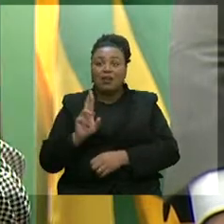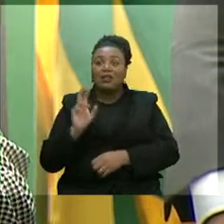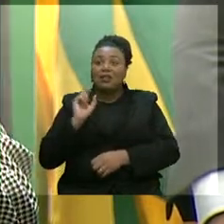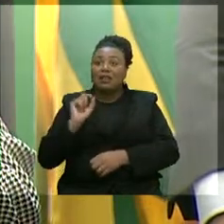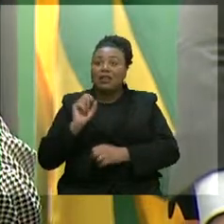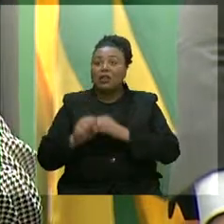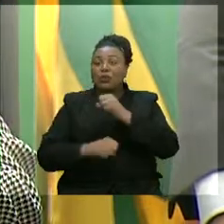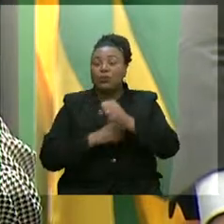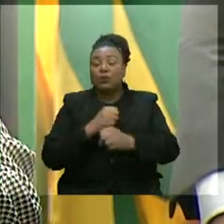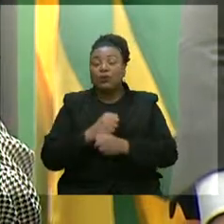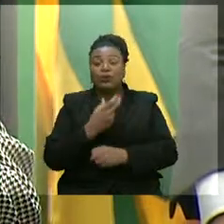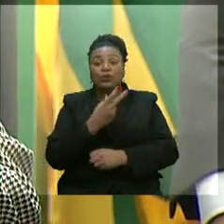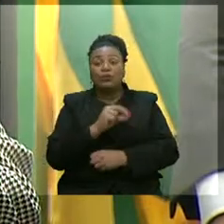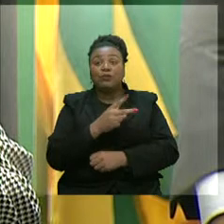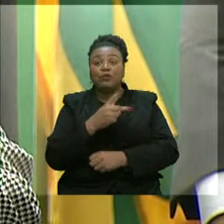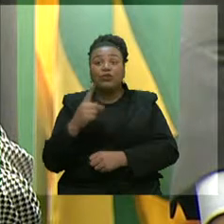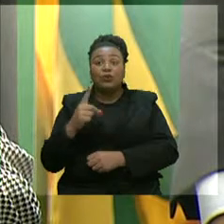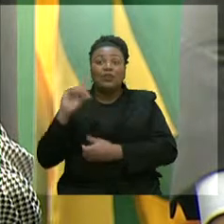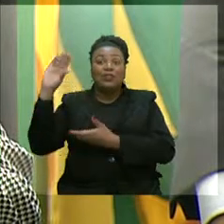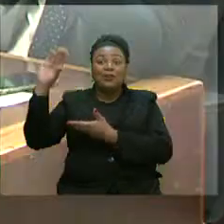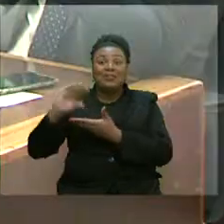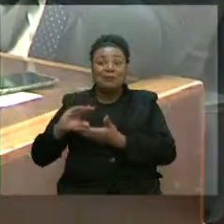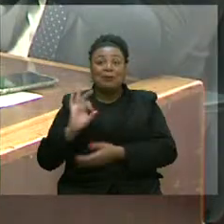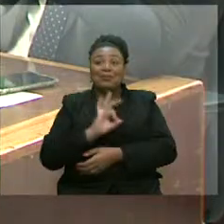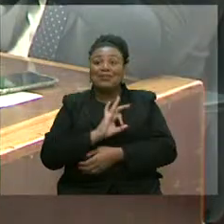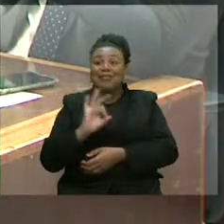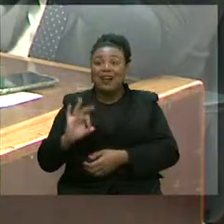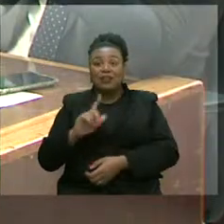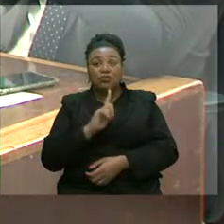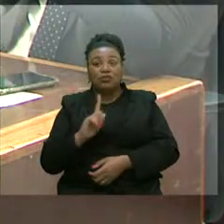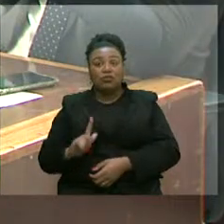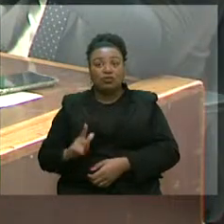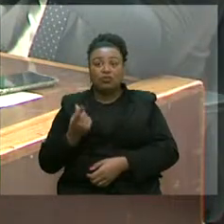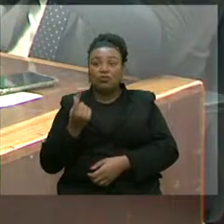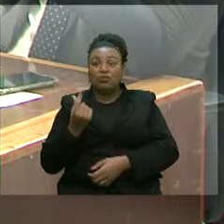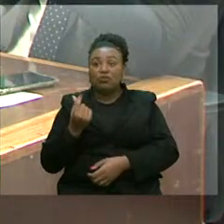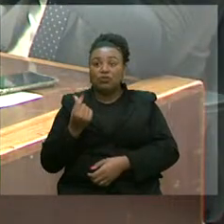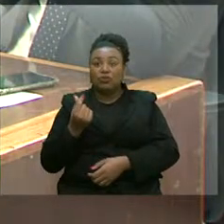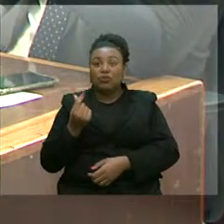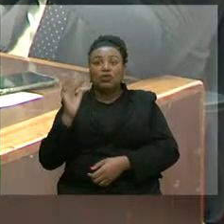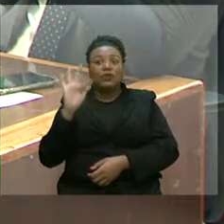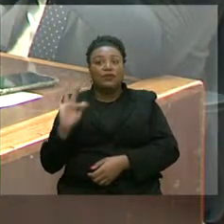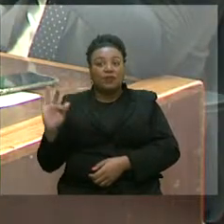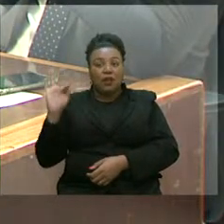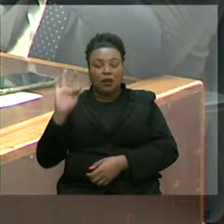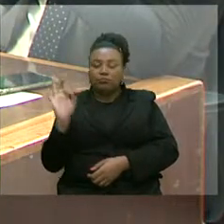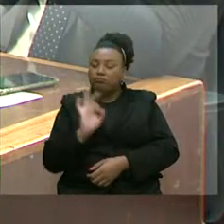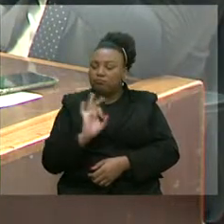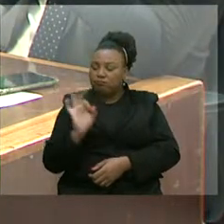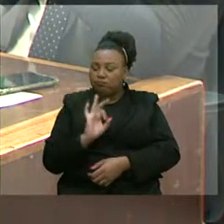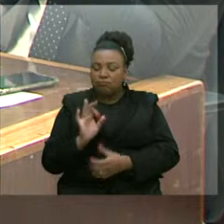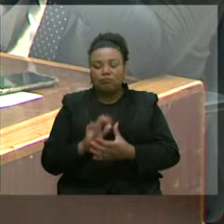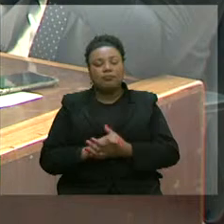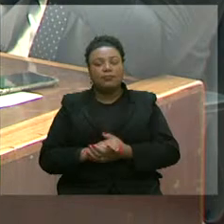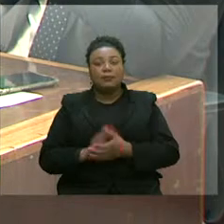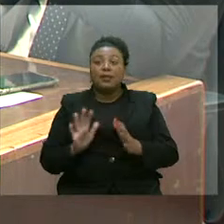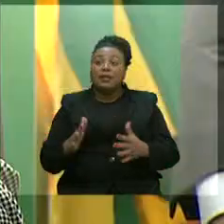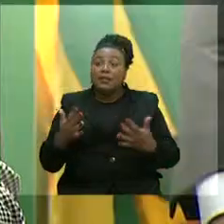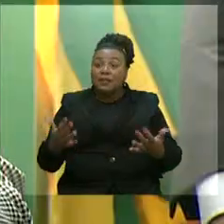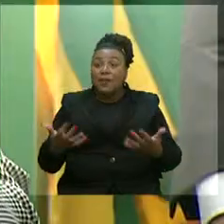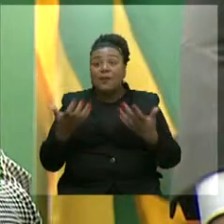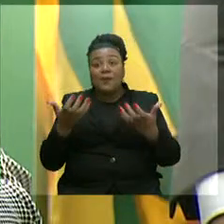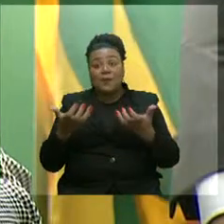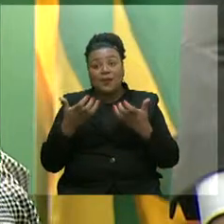ano de 2021 não recebemos nenhum recurso excepcional do governo federal. Então,